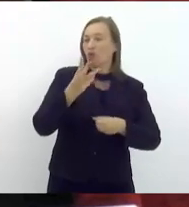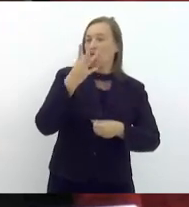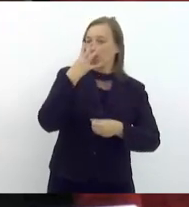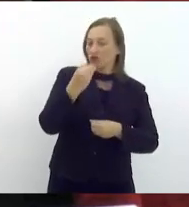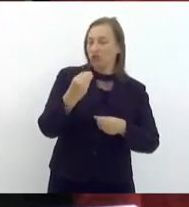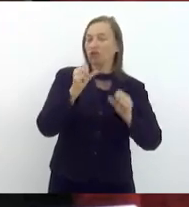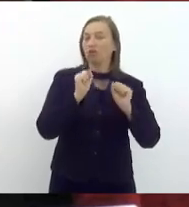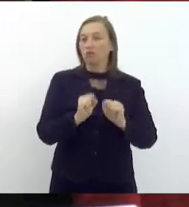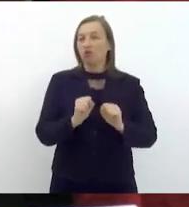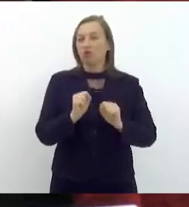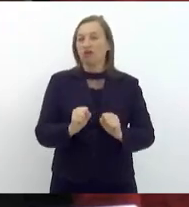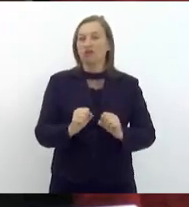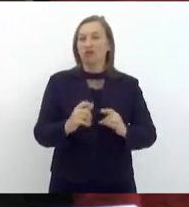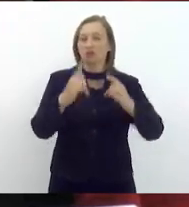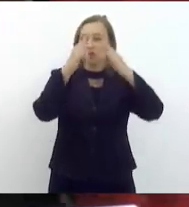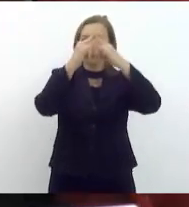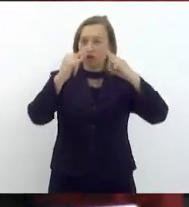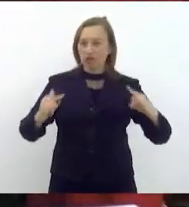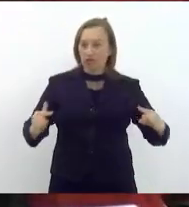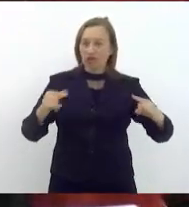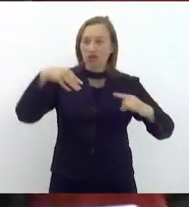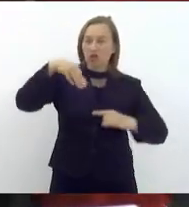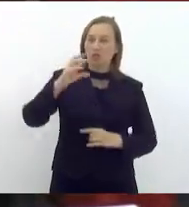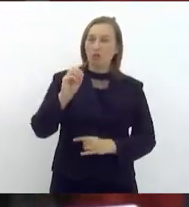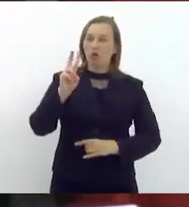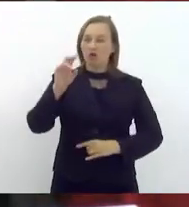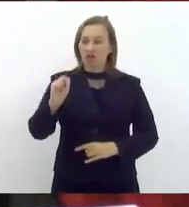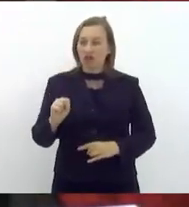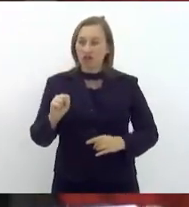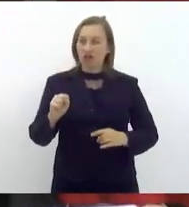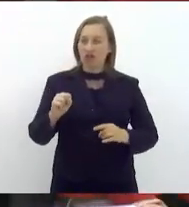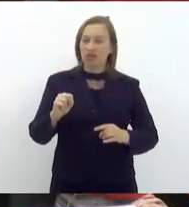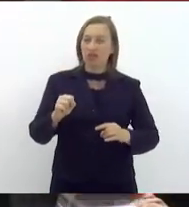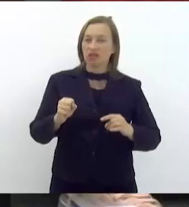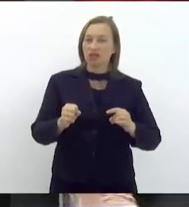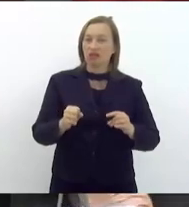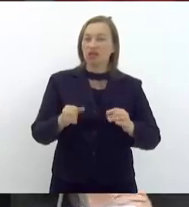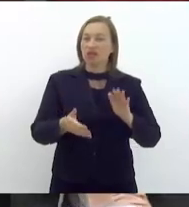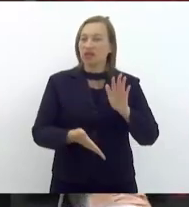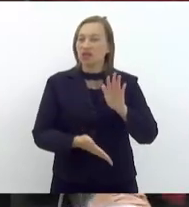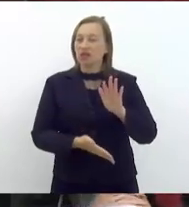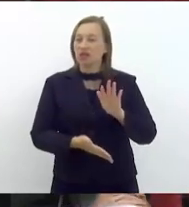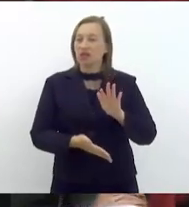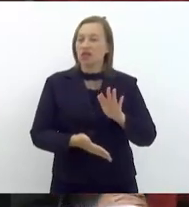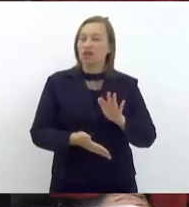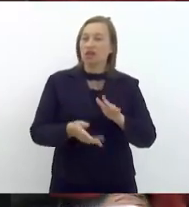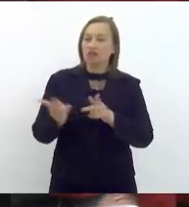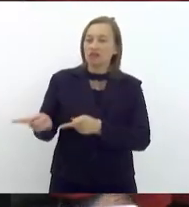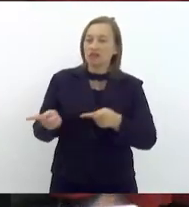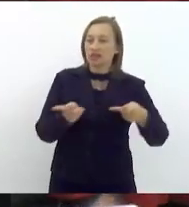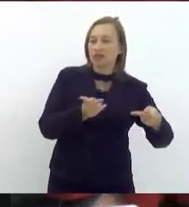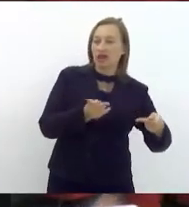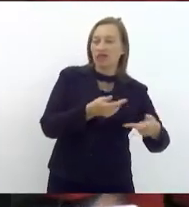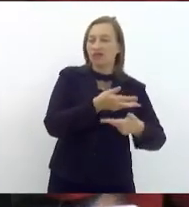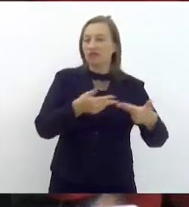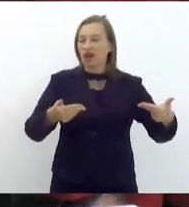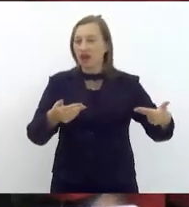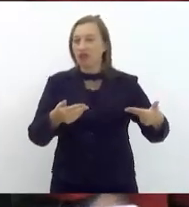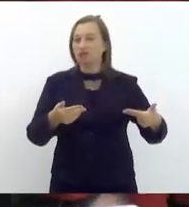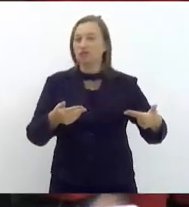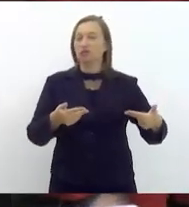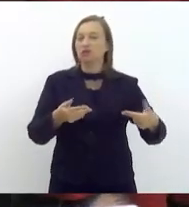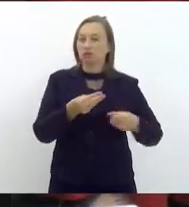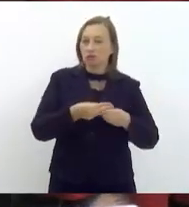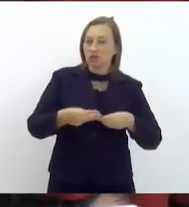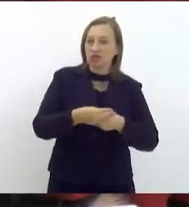fazer ali uma tenda é móvel e rodar o estado inteiro eu fiz isso no município Nós levamos o Cras mais perto